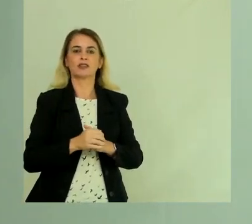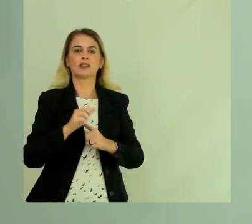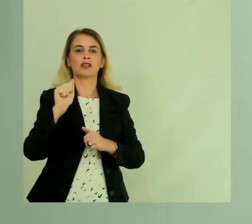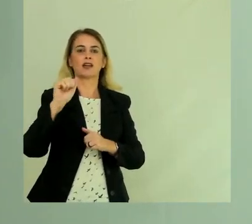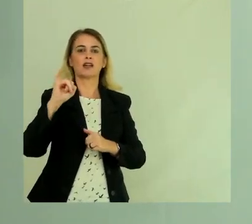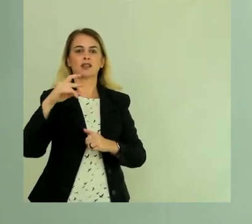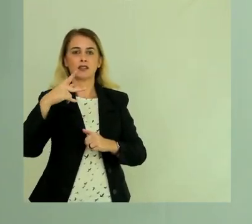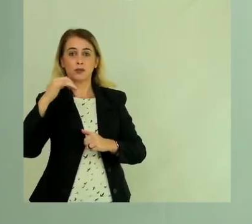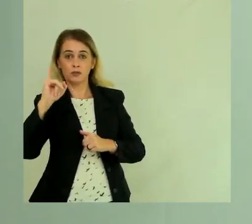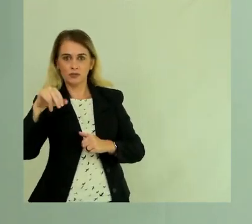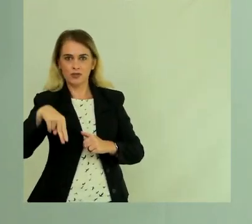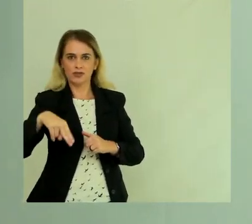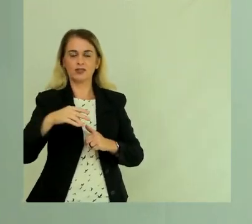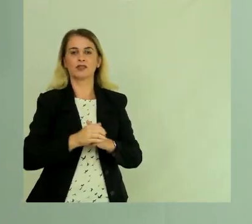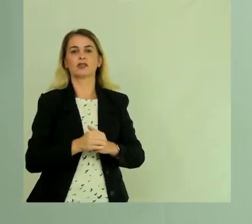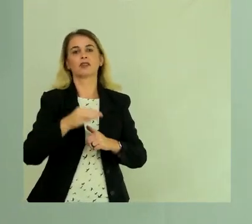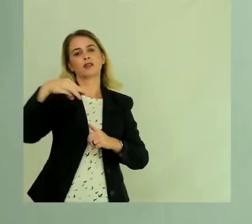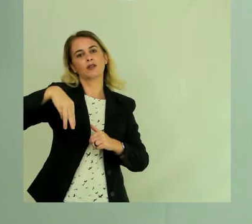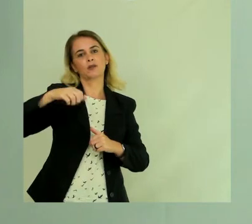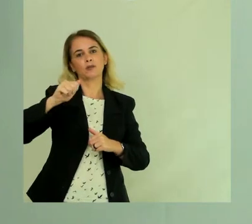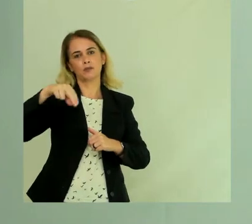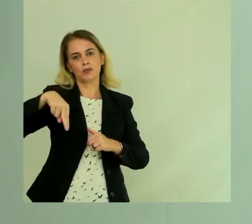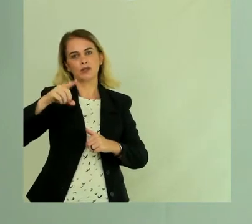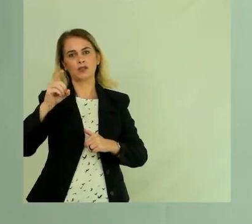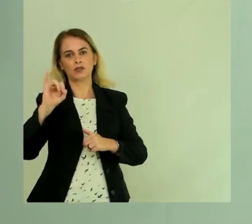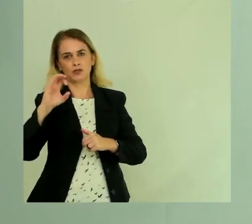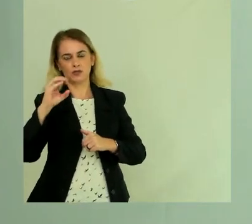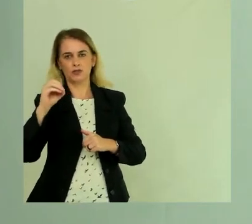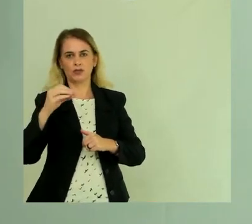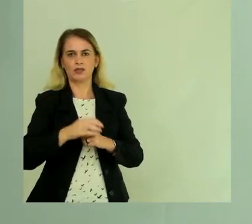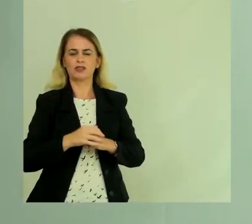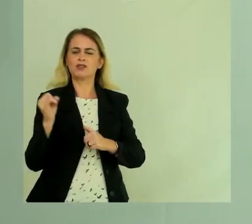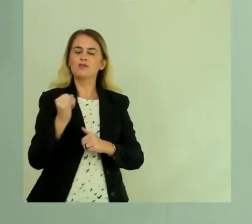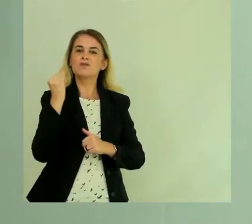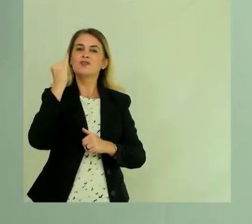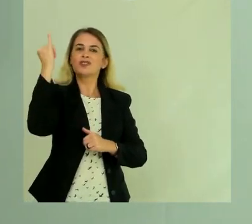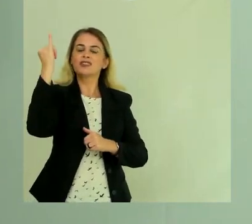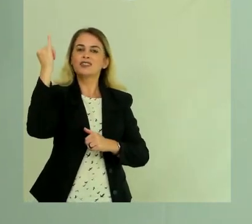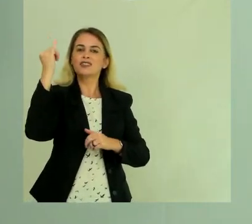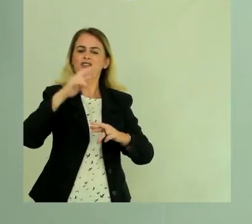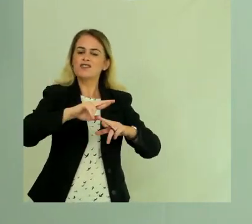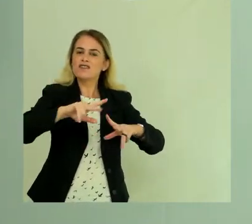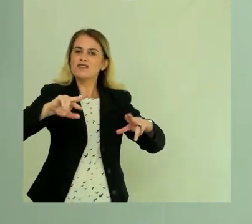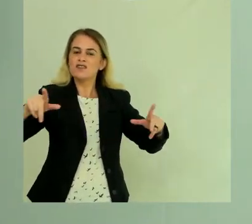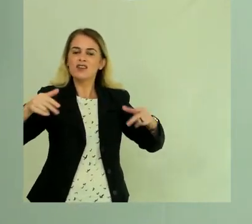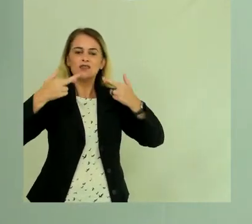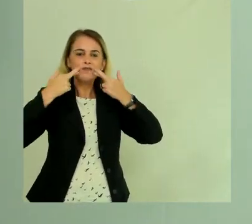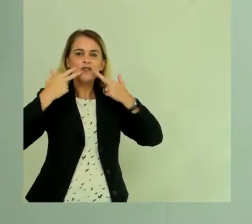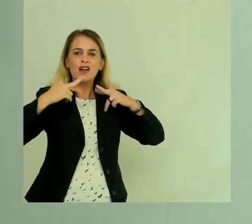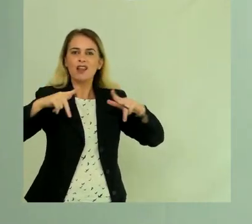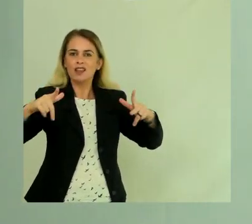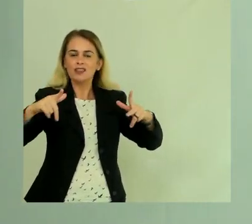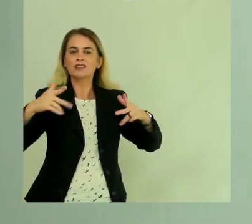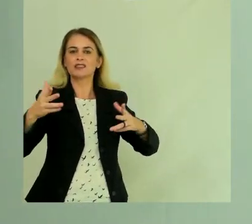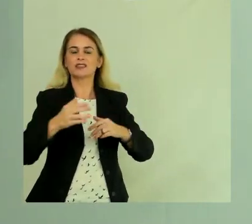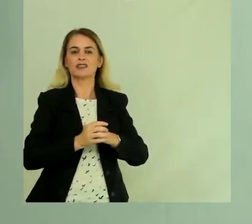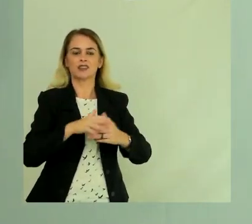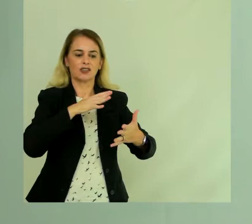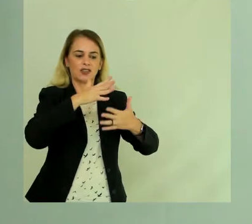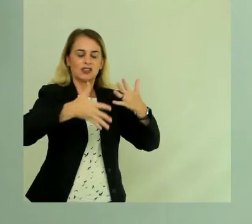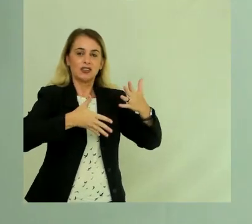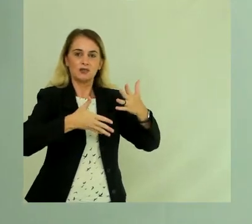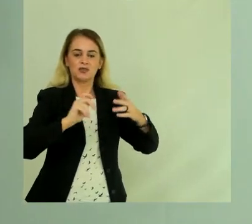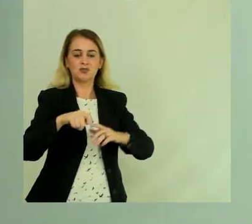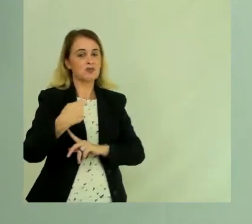tem isso, tem essas variações. E isso é muito importante, é riquíssimo Às vezes a gente entende a Libras só como